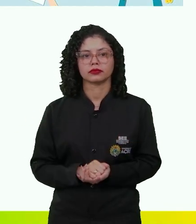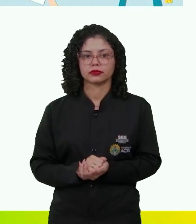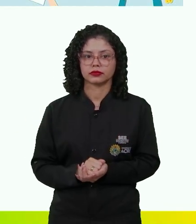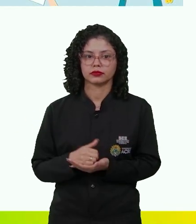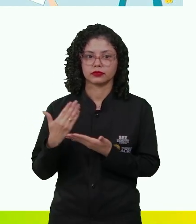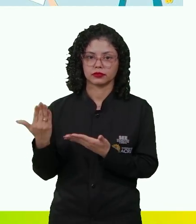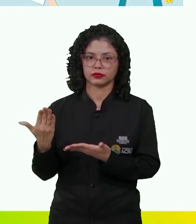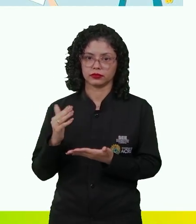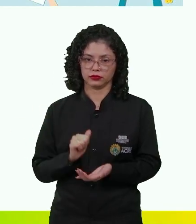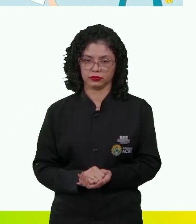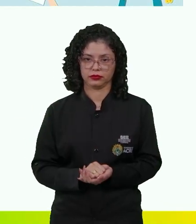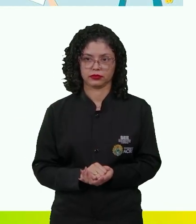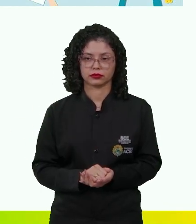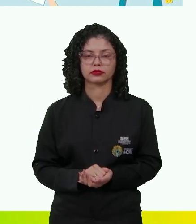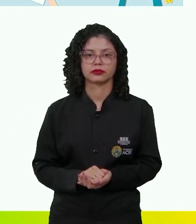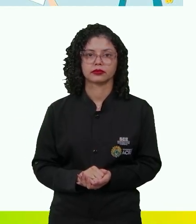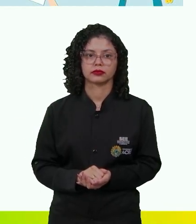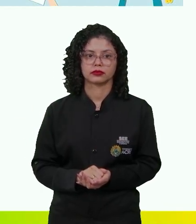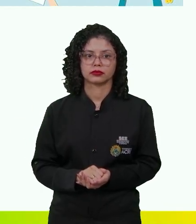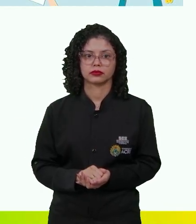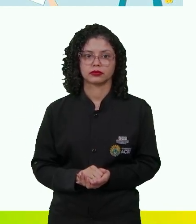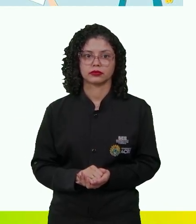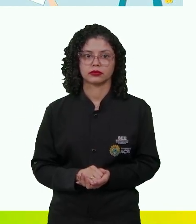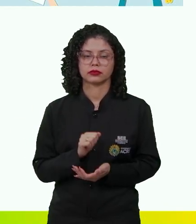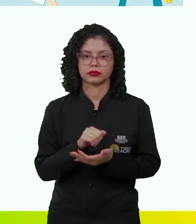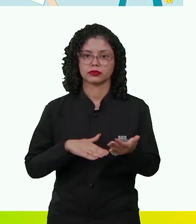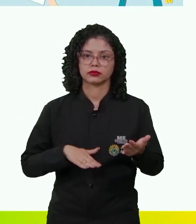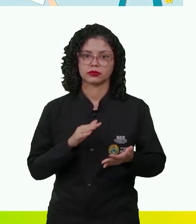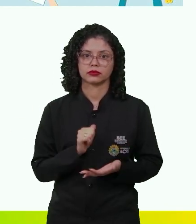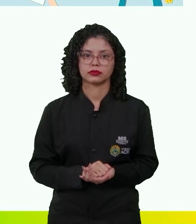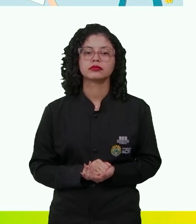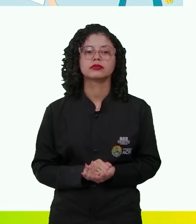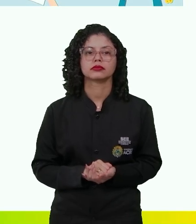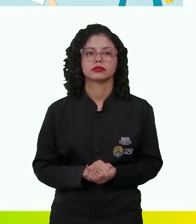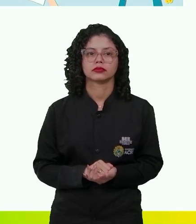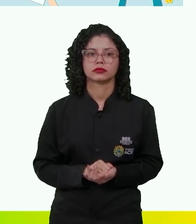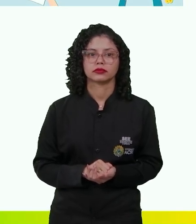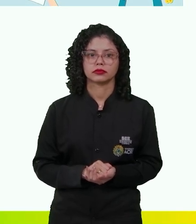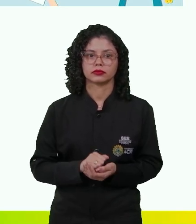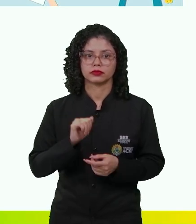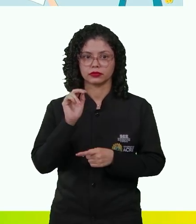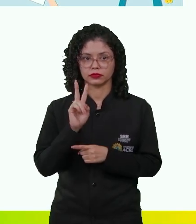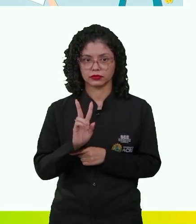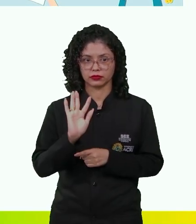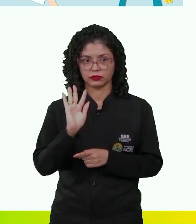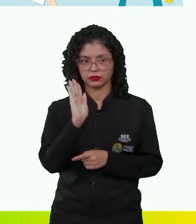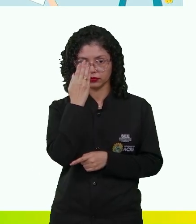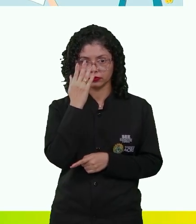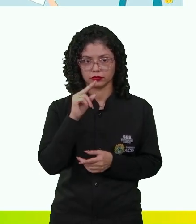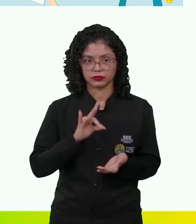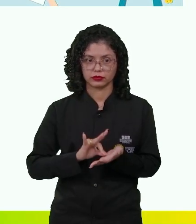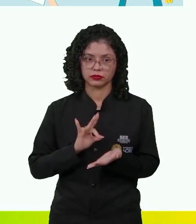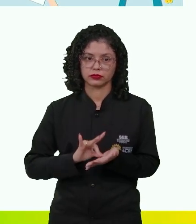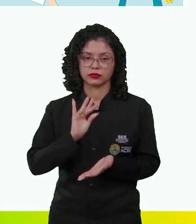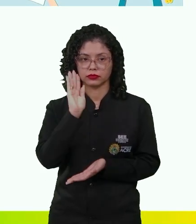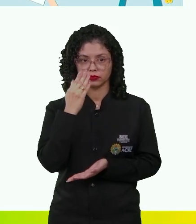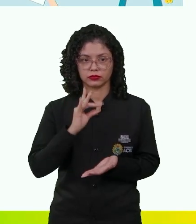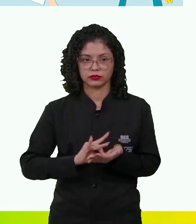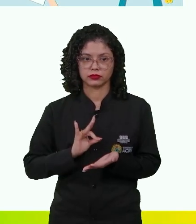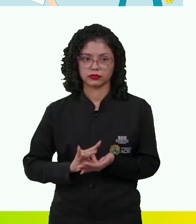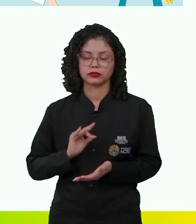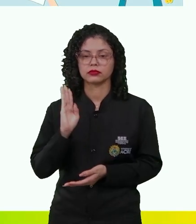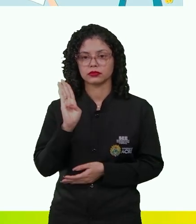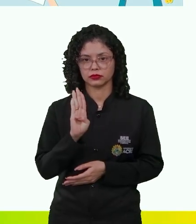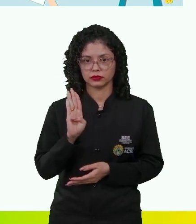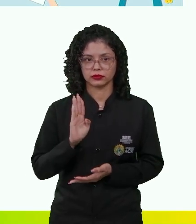Aqui está a sequência do nosso gabarito: falso, verdadeiro, falso, verdadeiro, verdadeiro. E a questão de